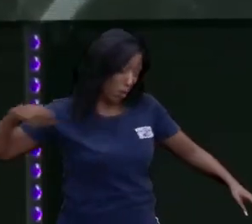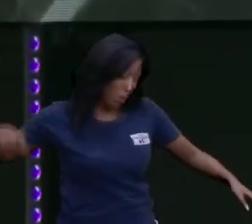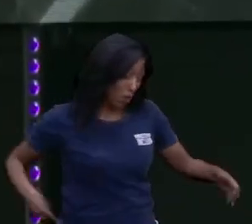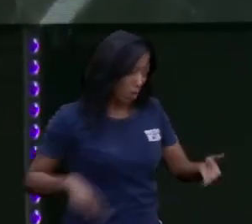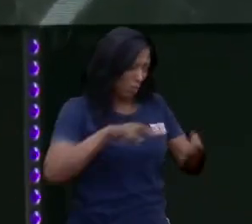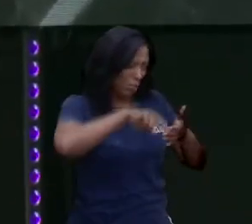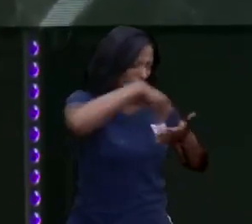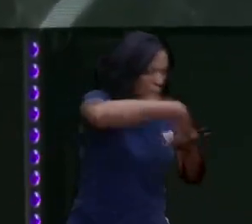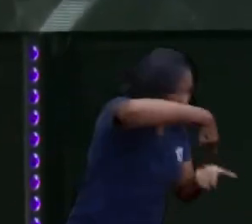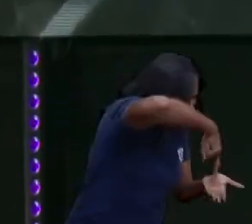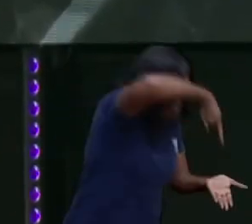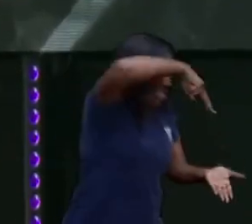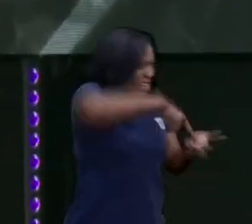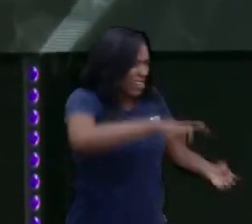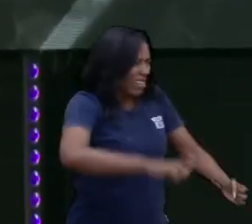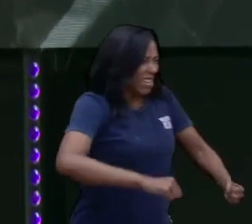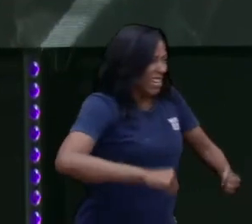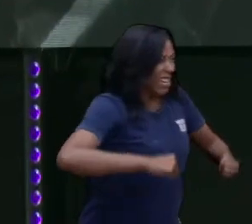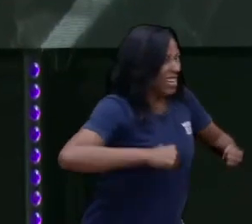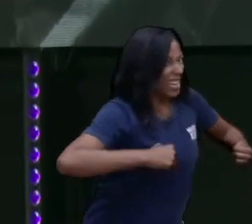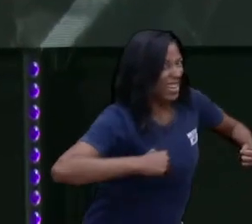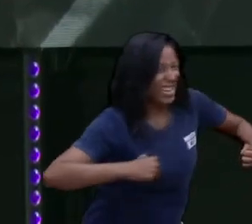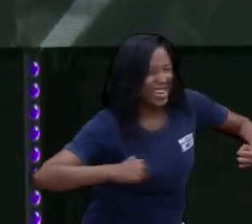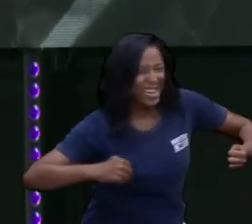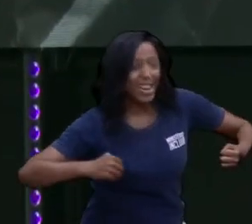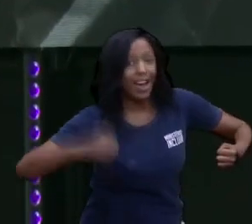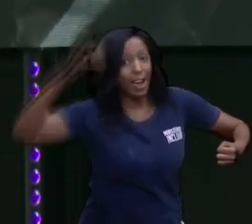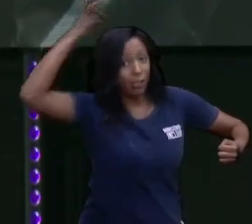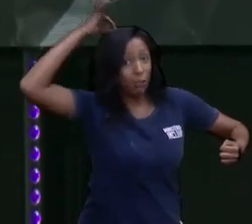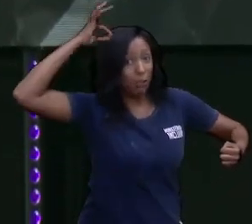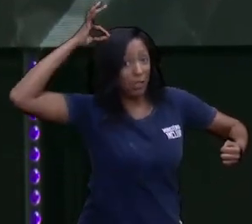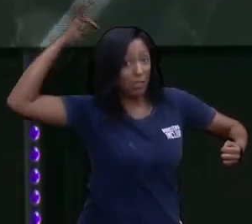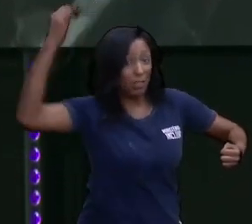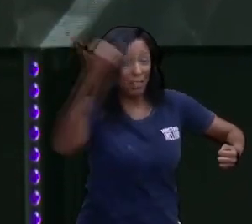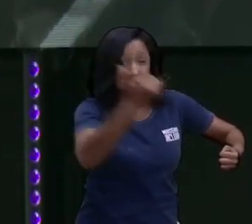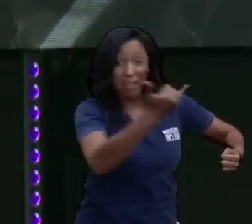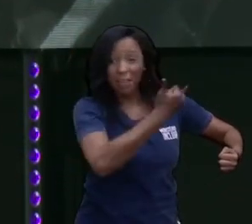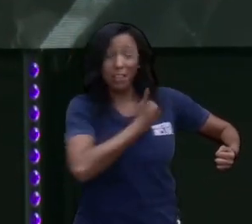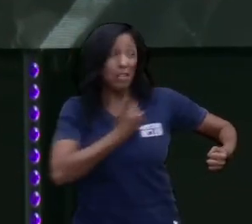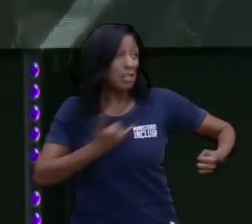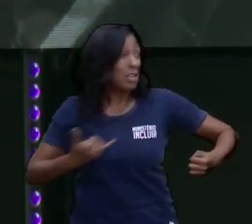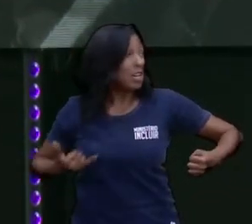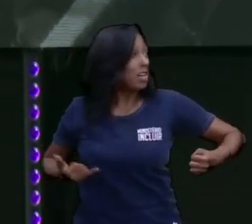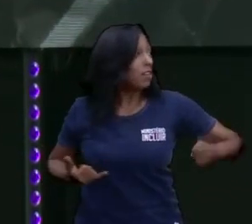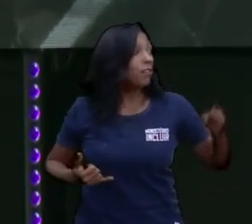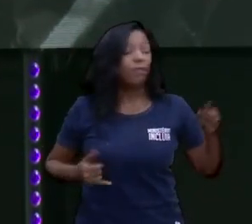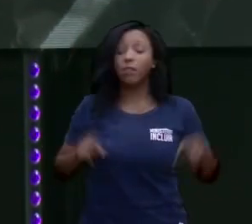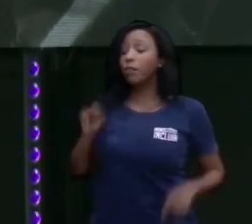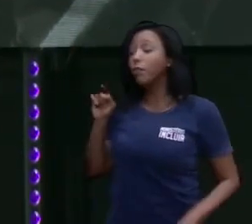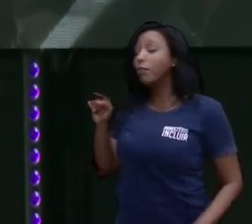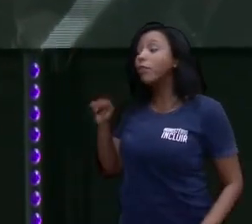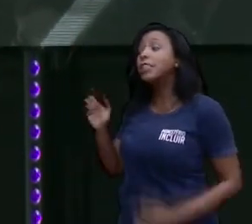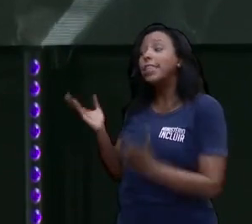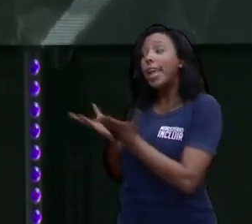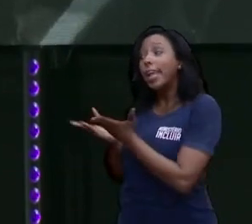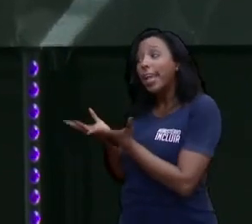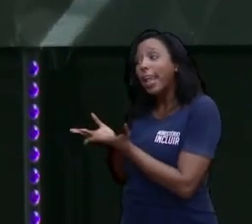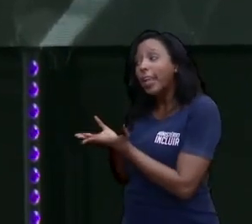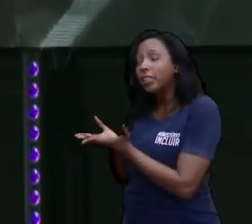crente E aí o Anjo Gabriel aparecendo na cozinha e a